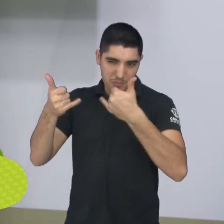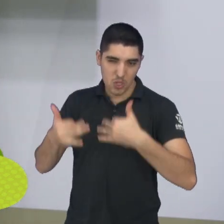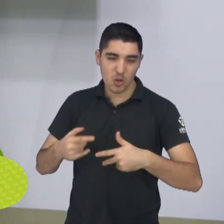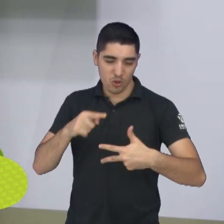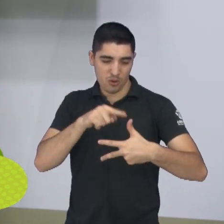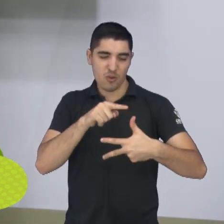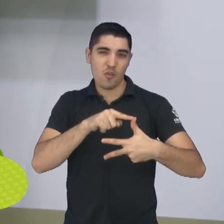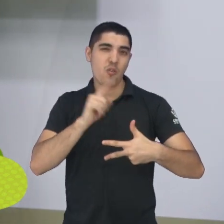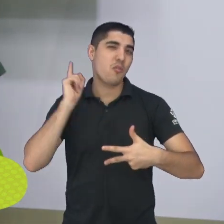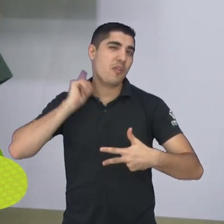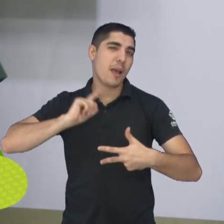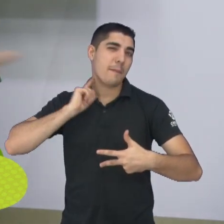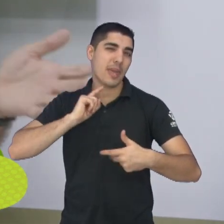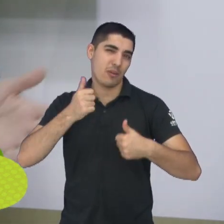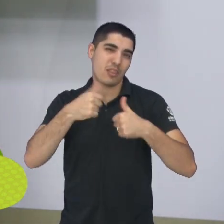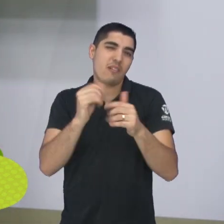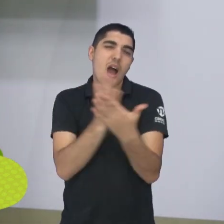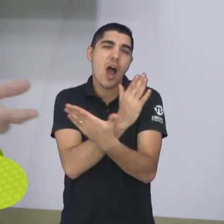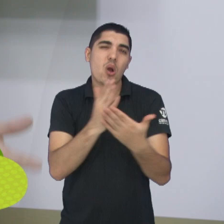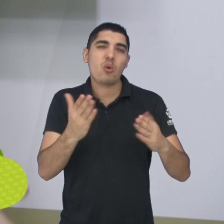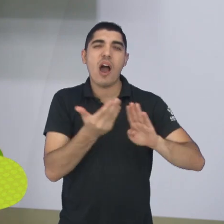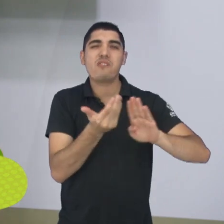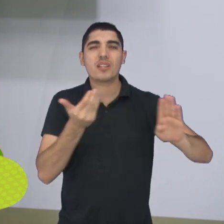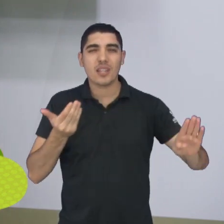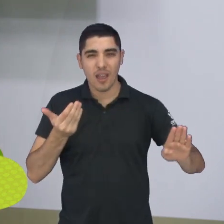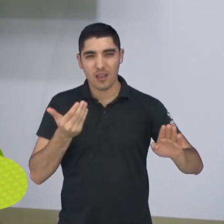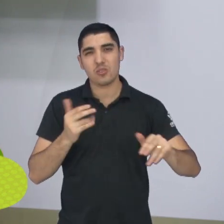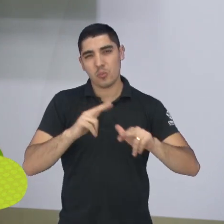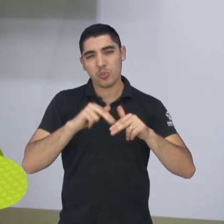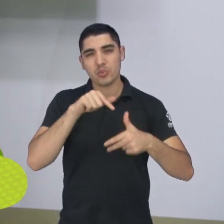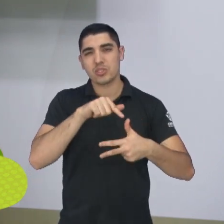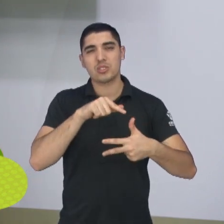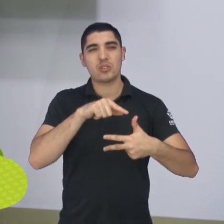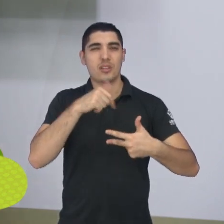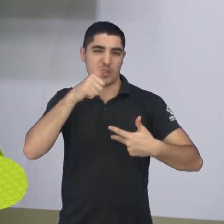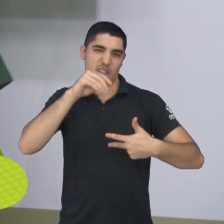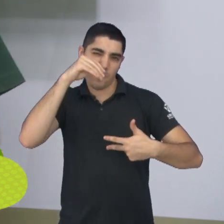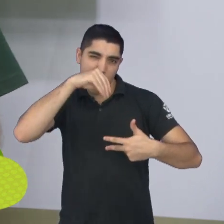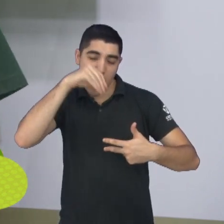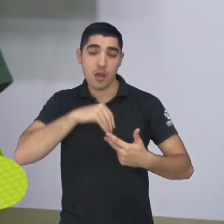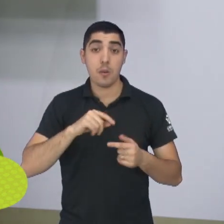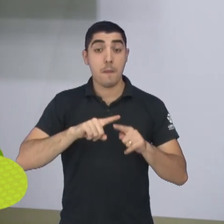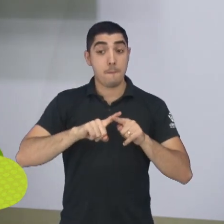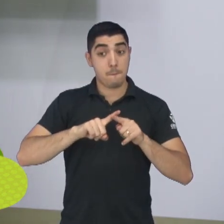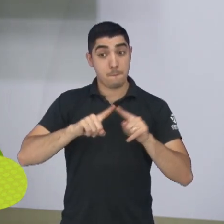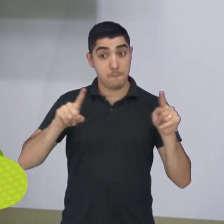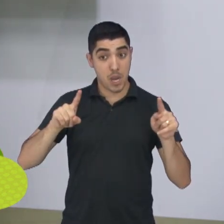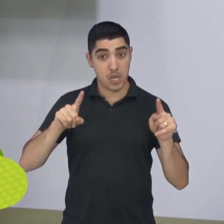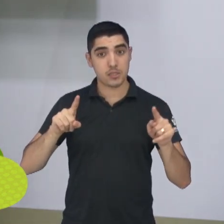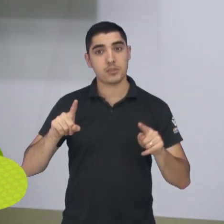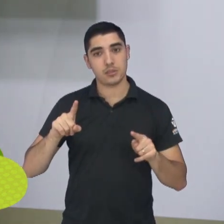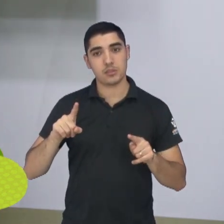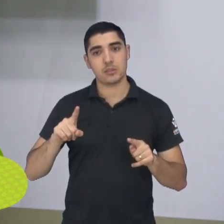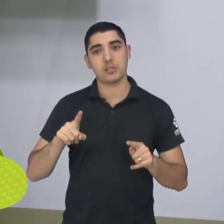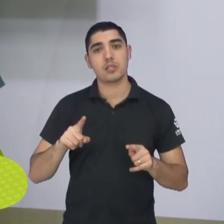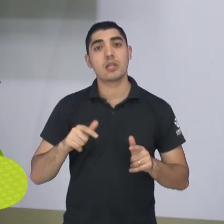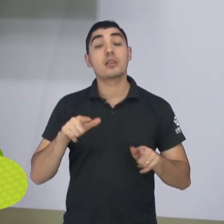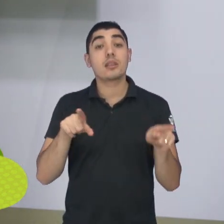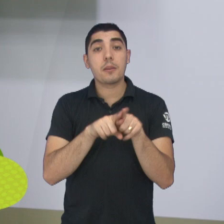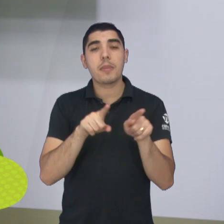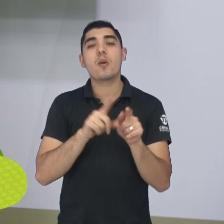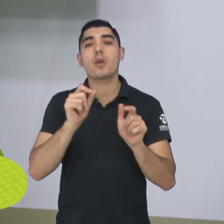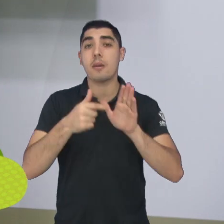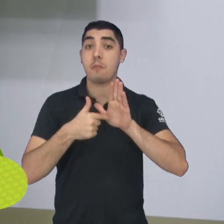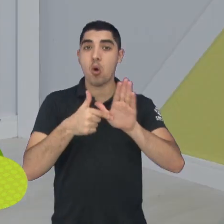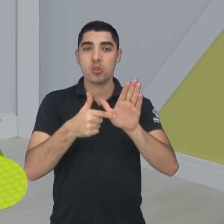desfalcado também. Então, mas mesmo assim é uma vitória contra o Flamengo, né? Dá para colocar na caderneta lá, anotar, colocar até no scout, no quadro